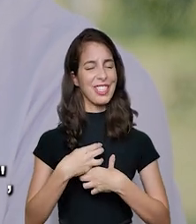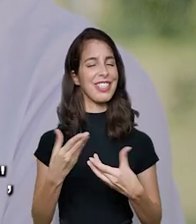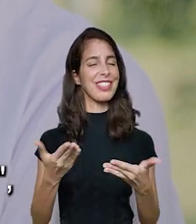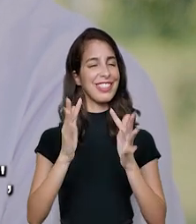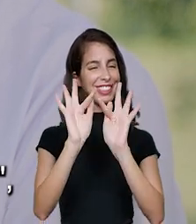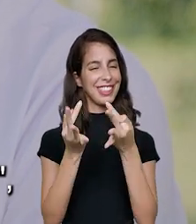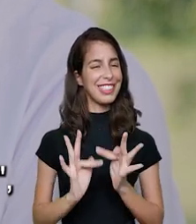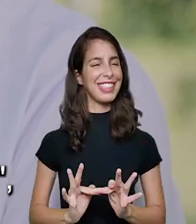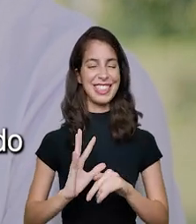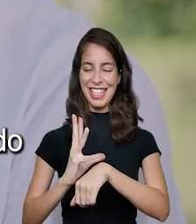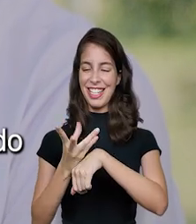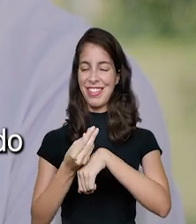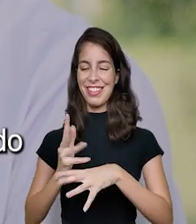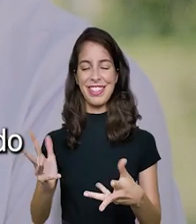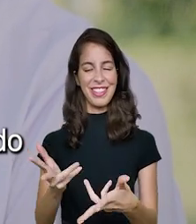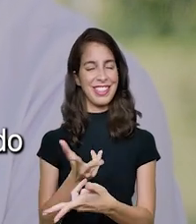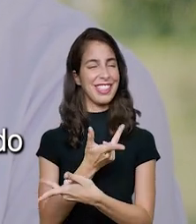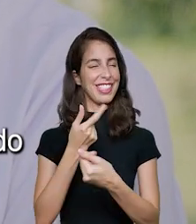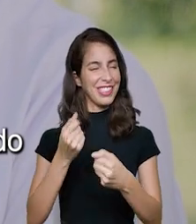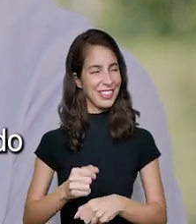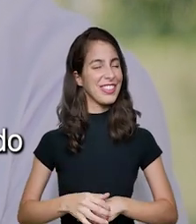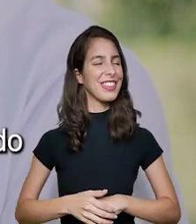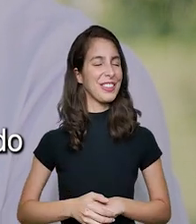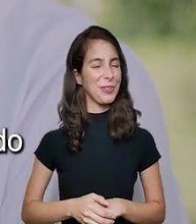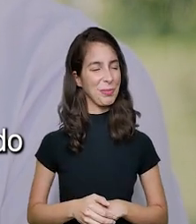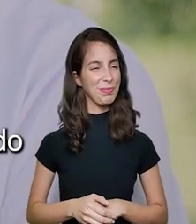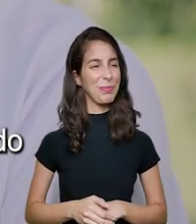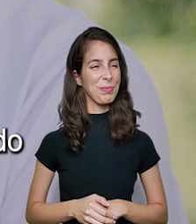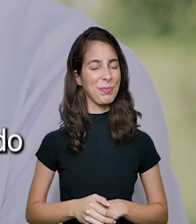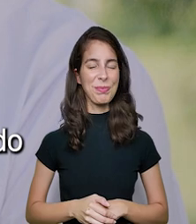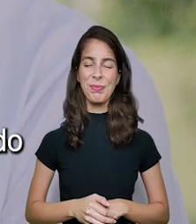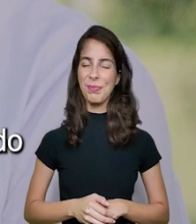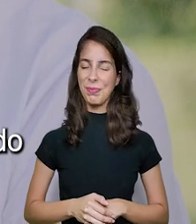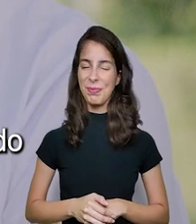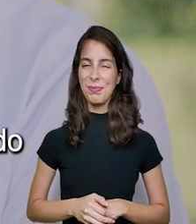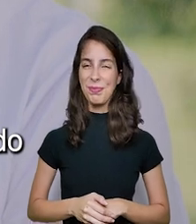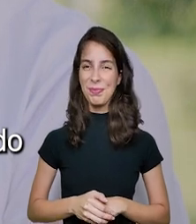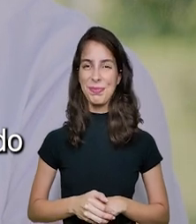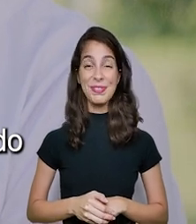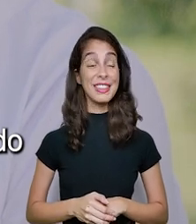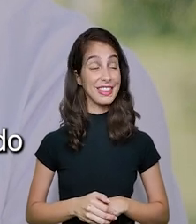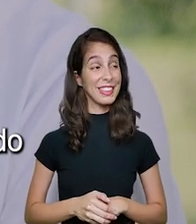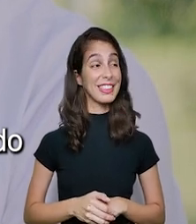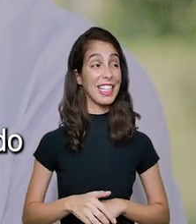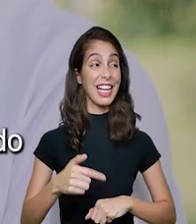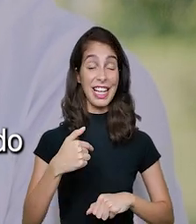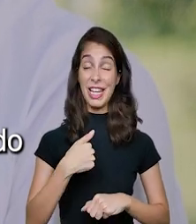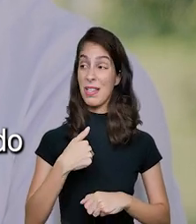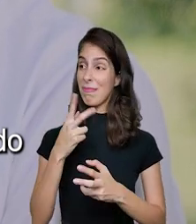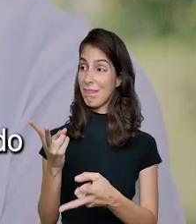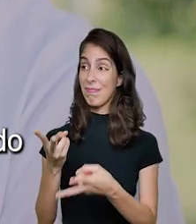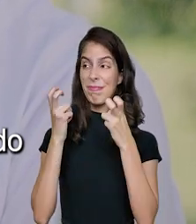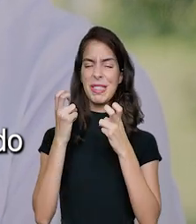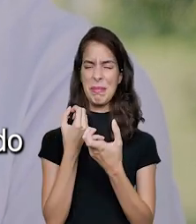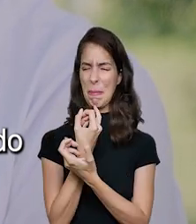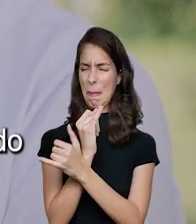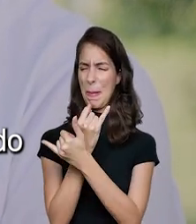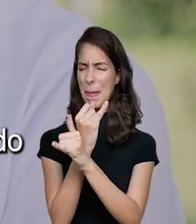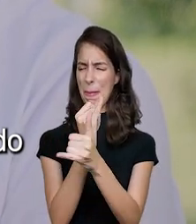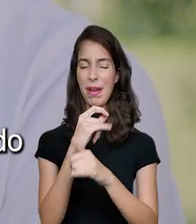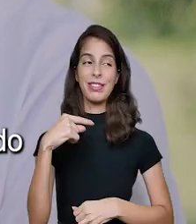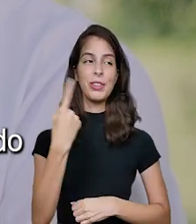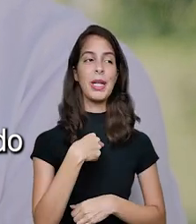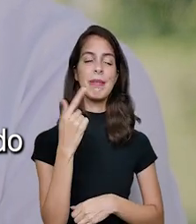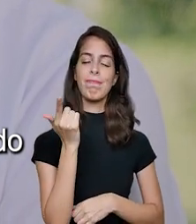né todo mundo falando bom dia um sorriso largo eh e todo mundo muito energizado né Para a gente poder